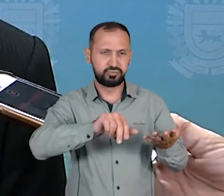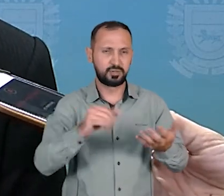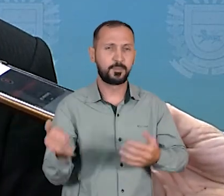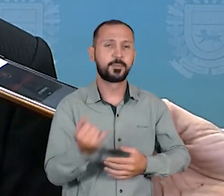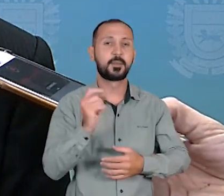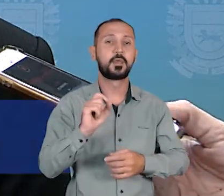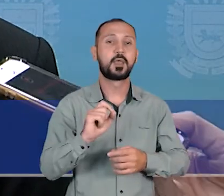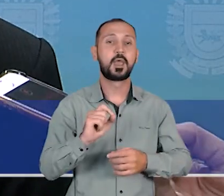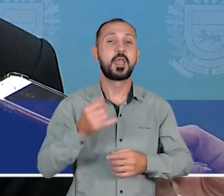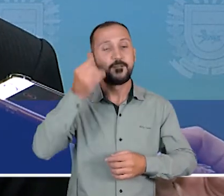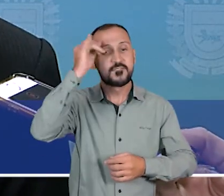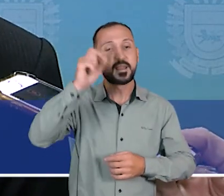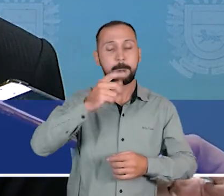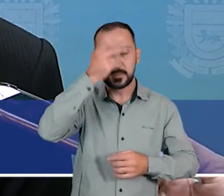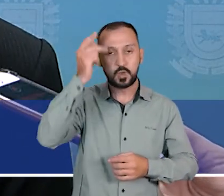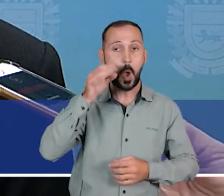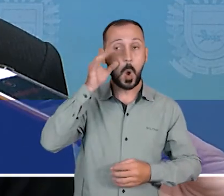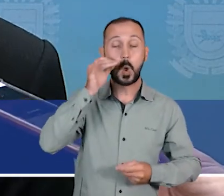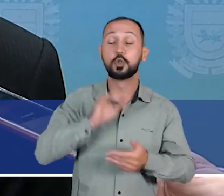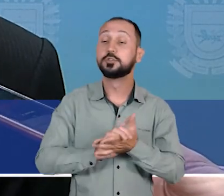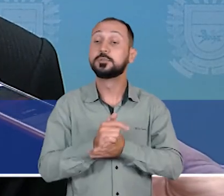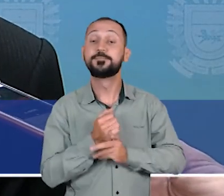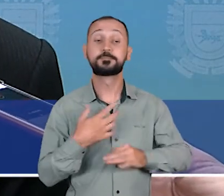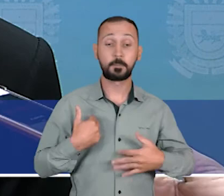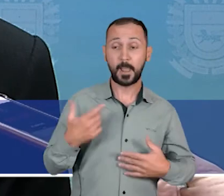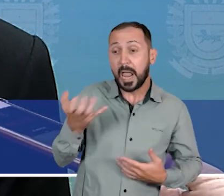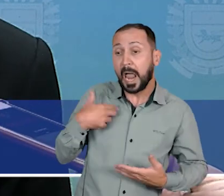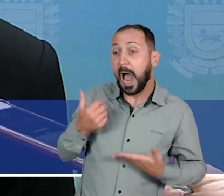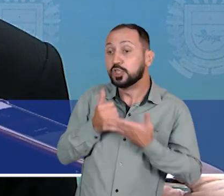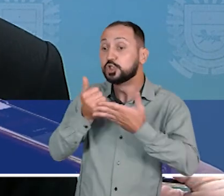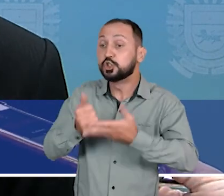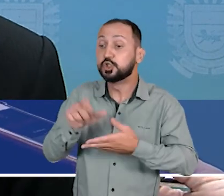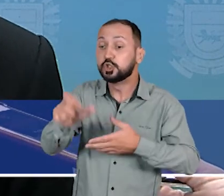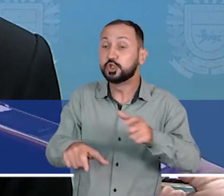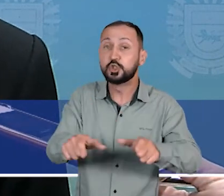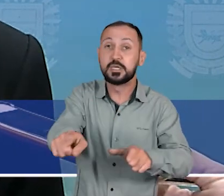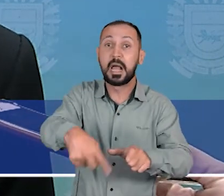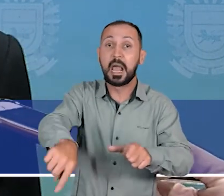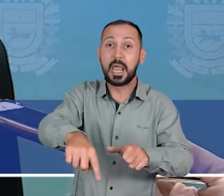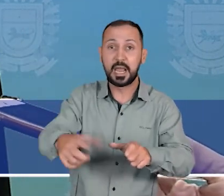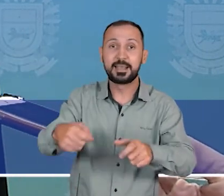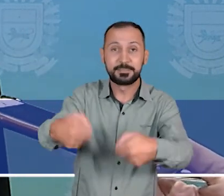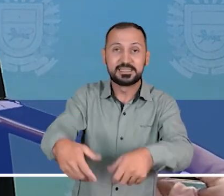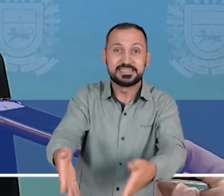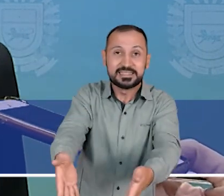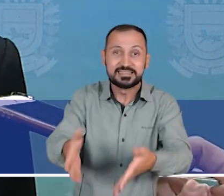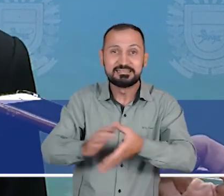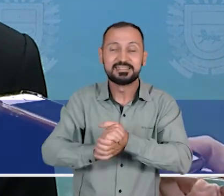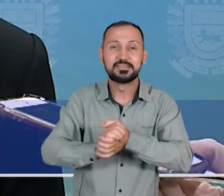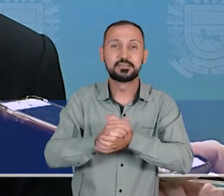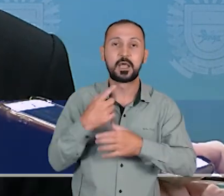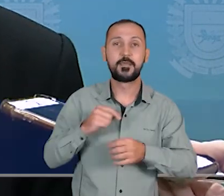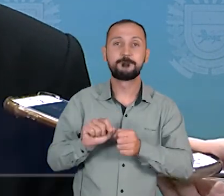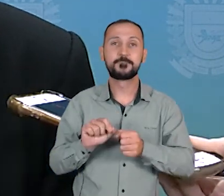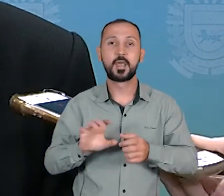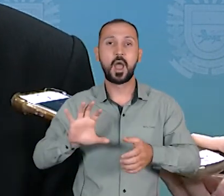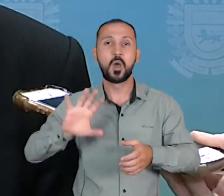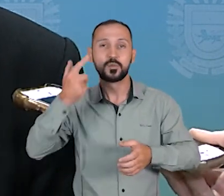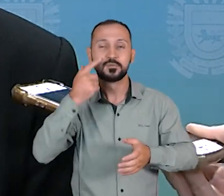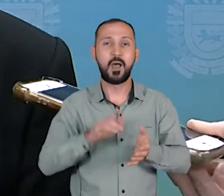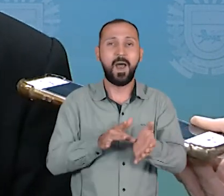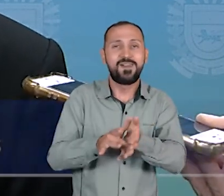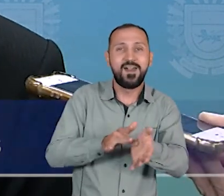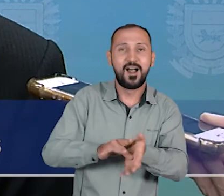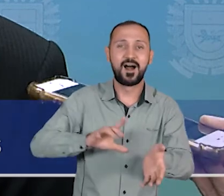as importâncias. Uma delas é evitar que curiosos, né, aqueles que se apresentam ali para ajudar essas pessoas, possam